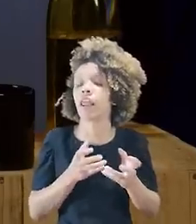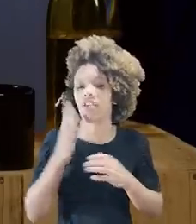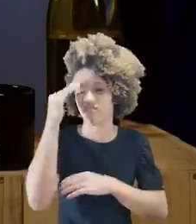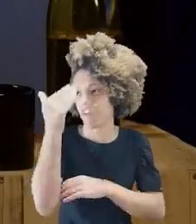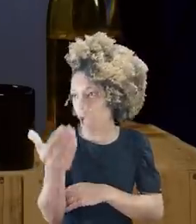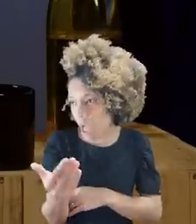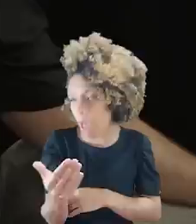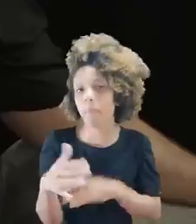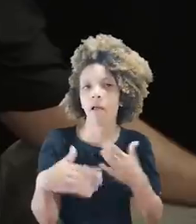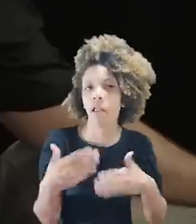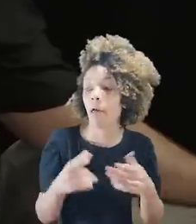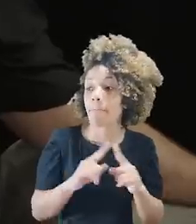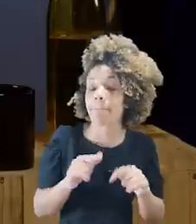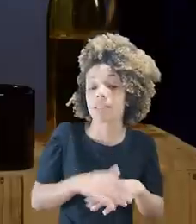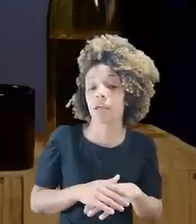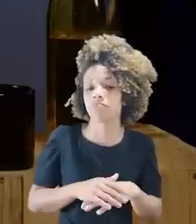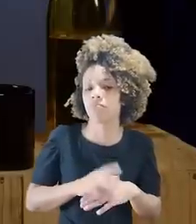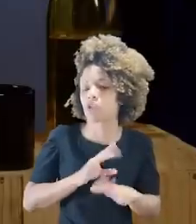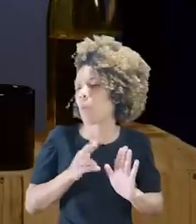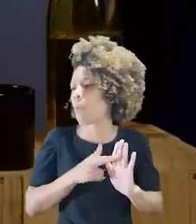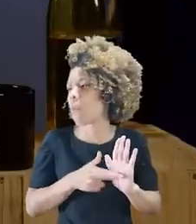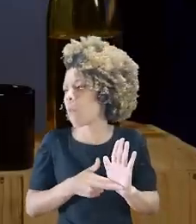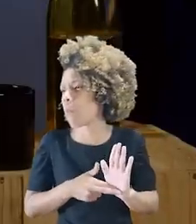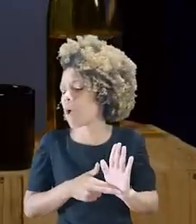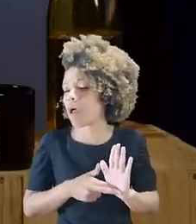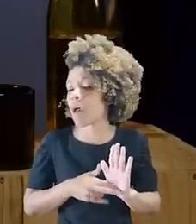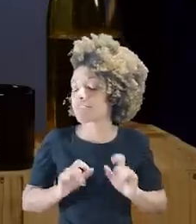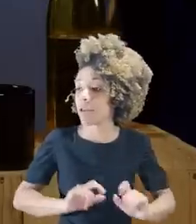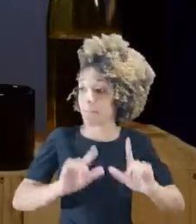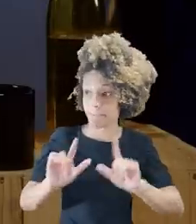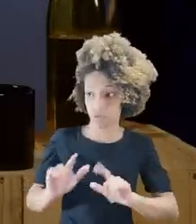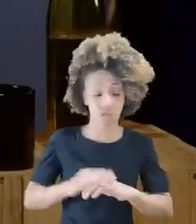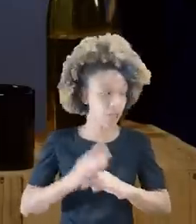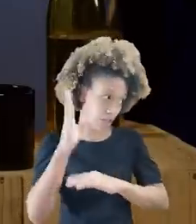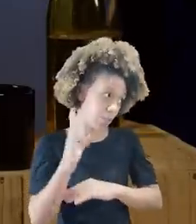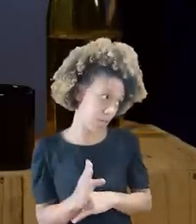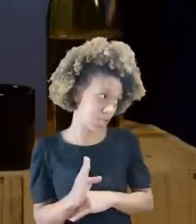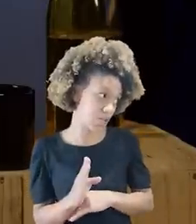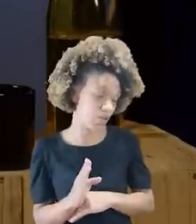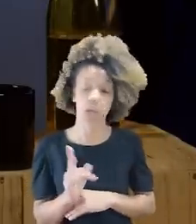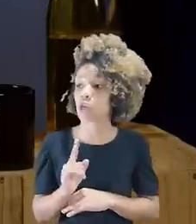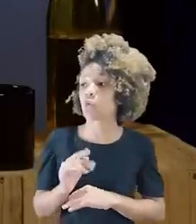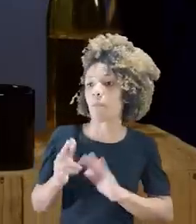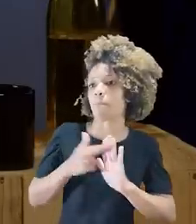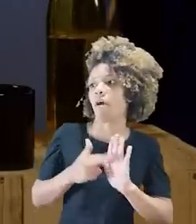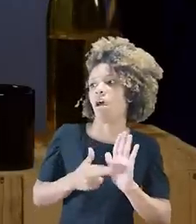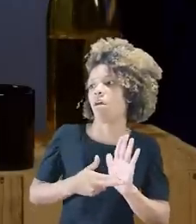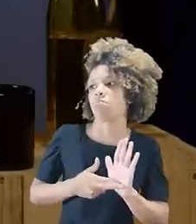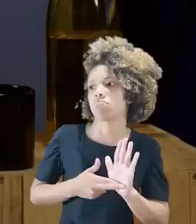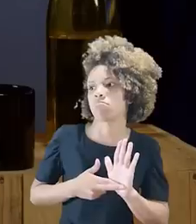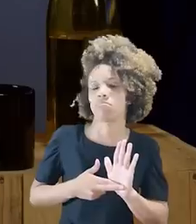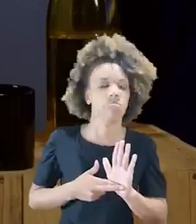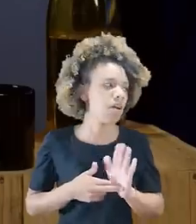lá ela só se manifesta ela só e e a saúde mental é a mesma coisa né e o processo de cura também é um processo a gente tá